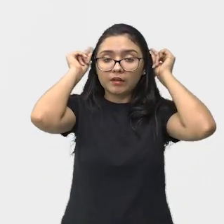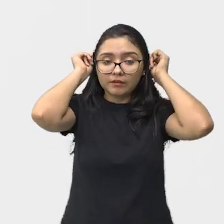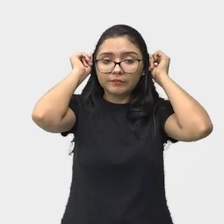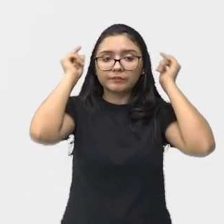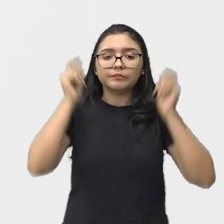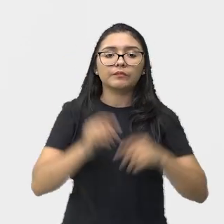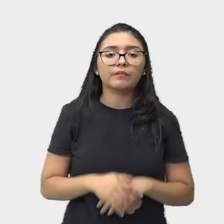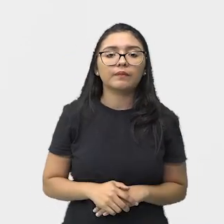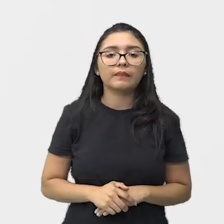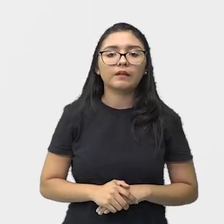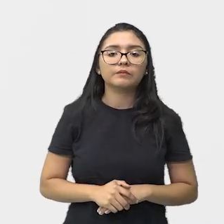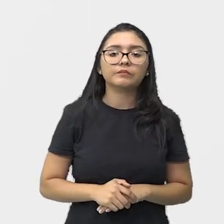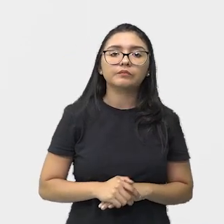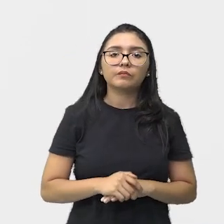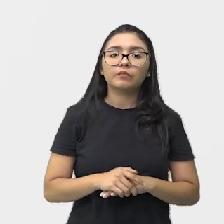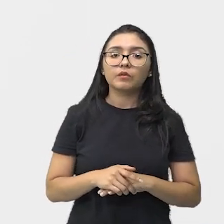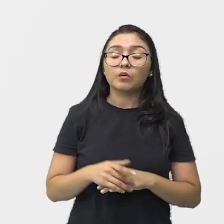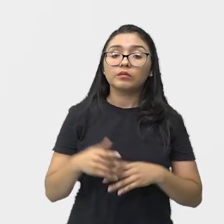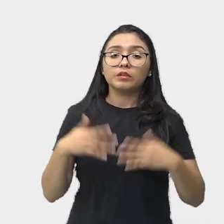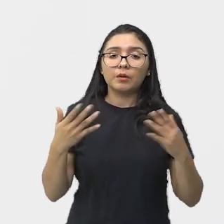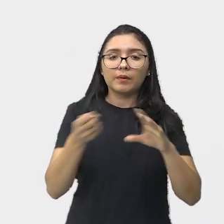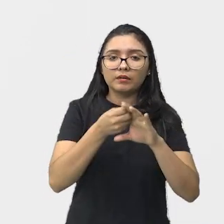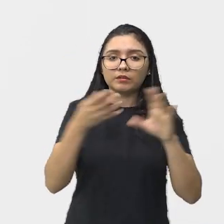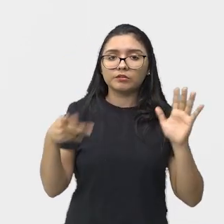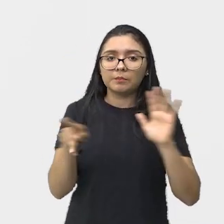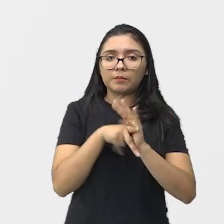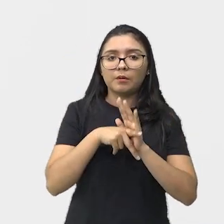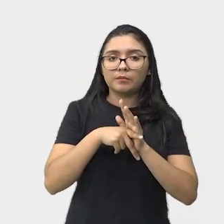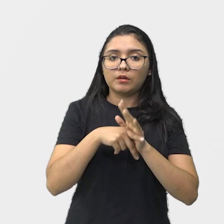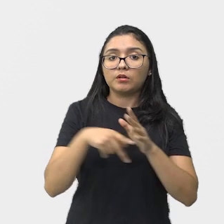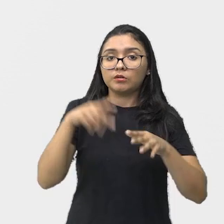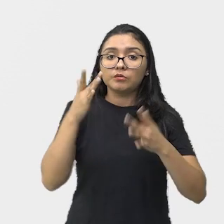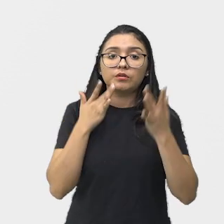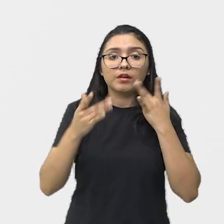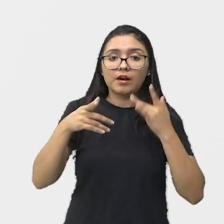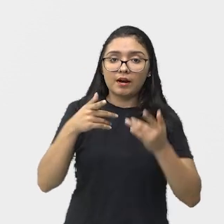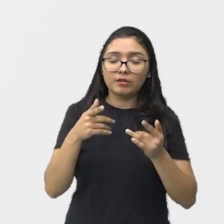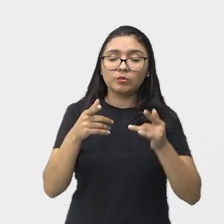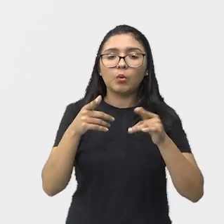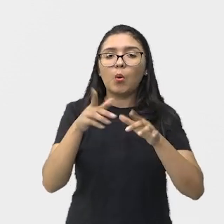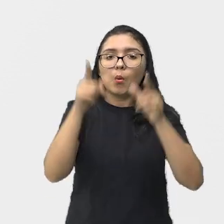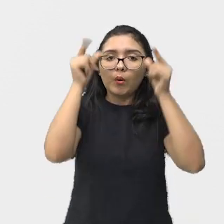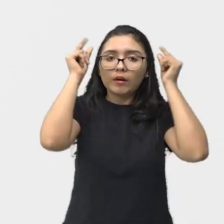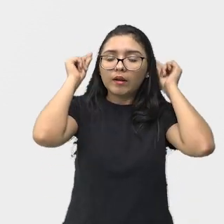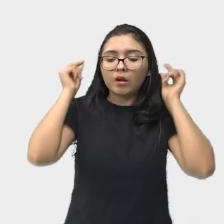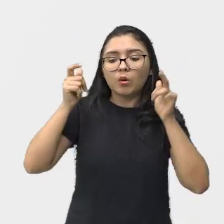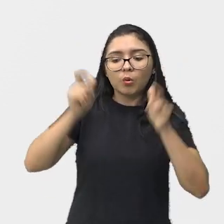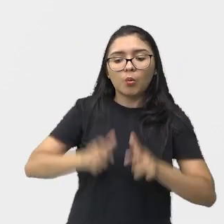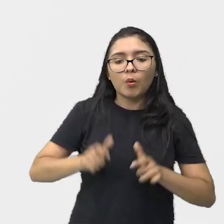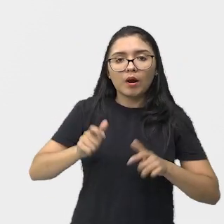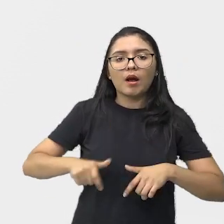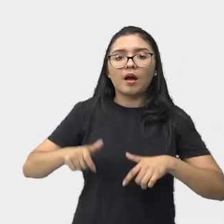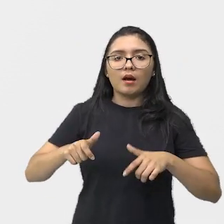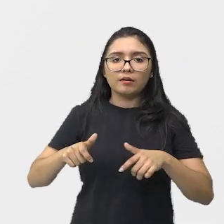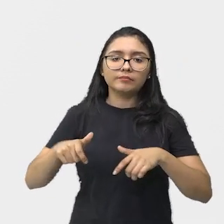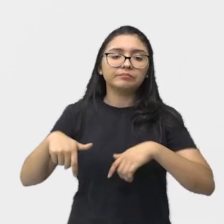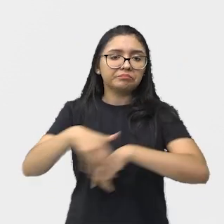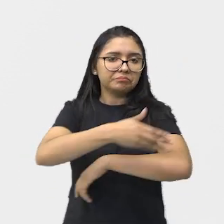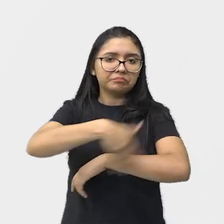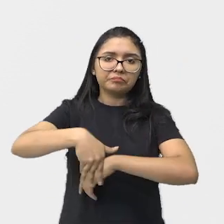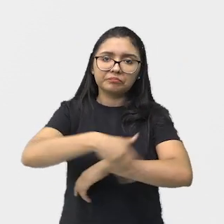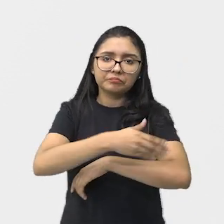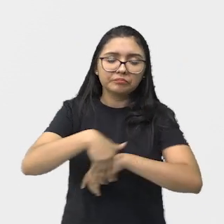os teatros gregos eram situados ao ar livre, em locais com uma boa acústica e divididos em